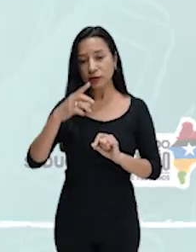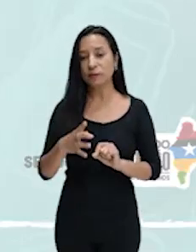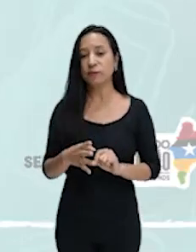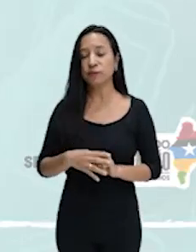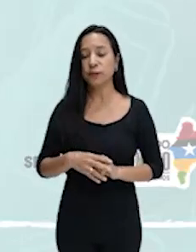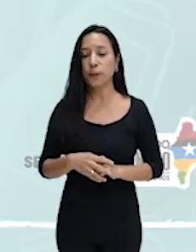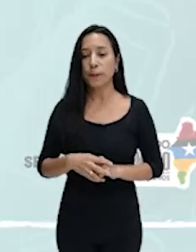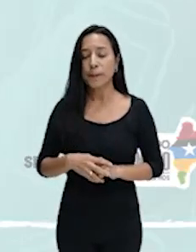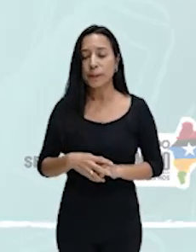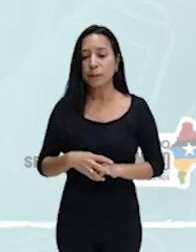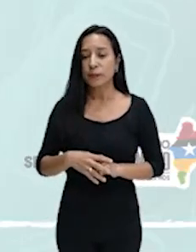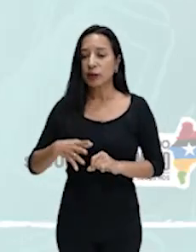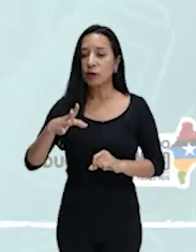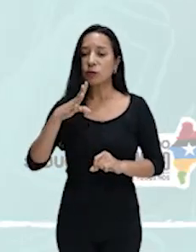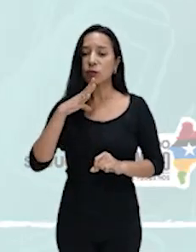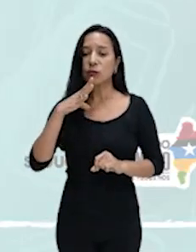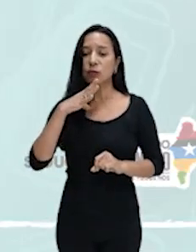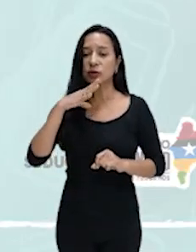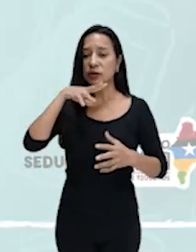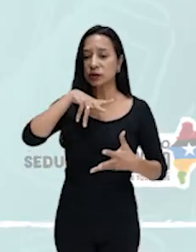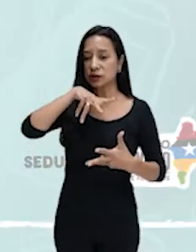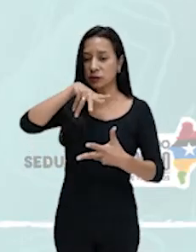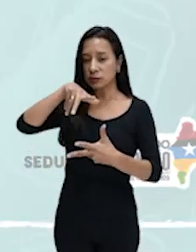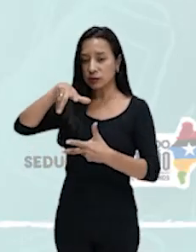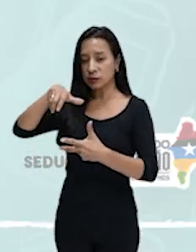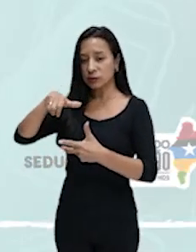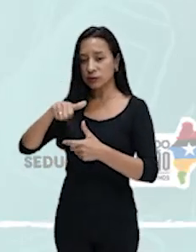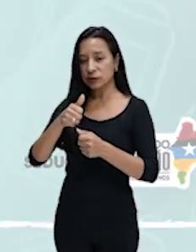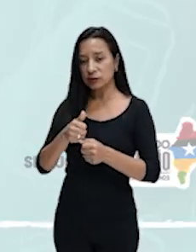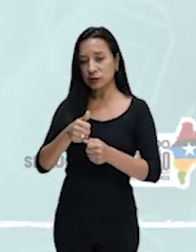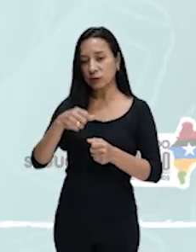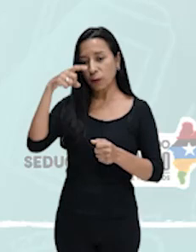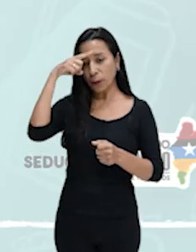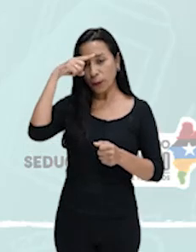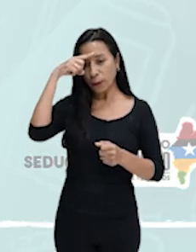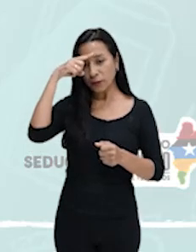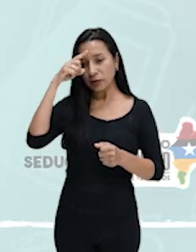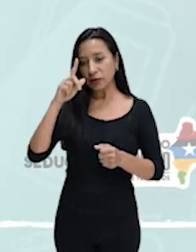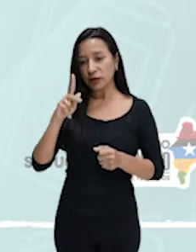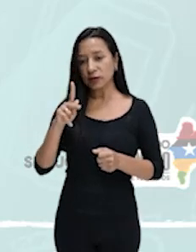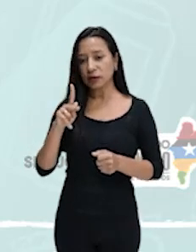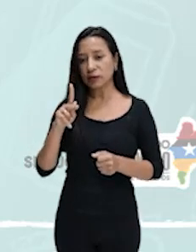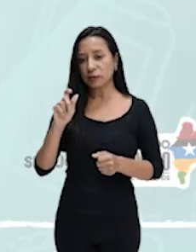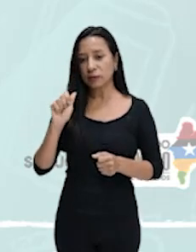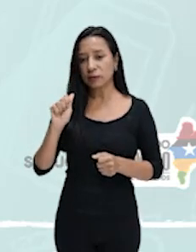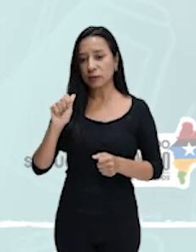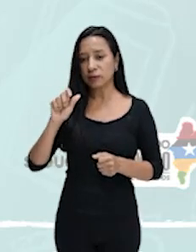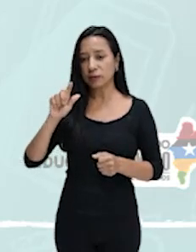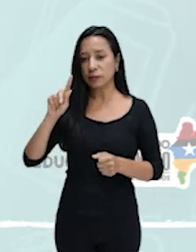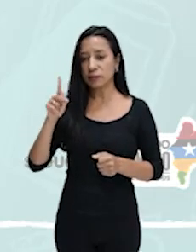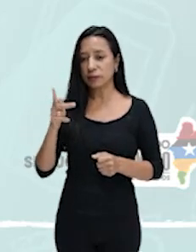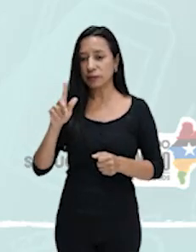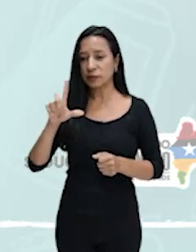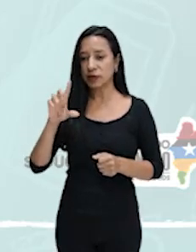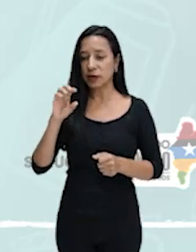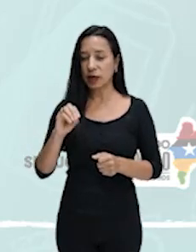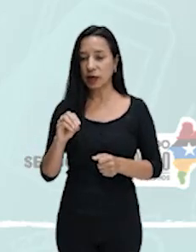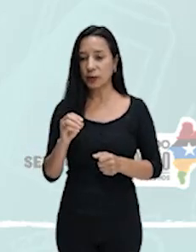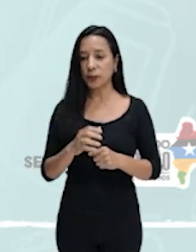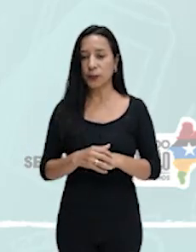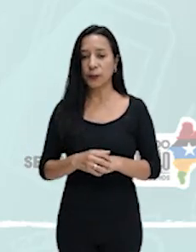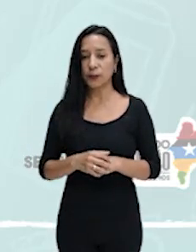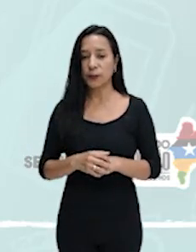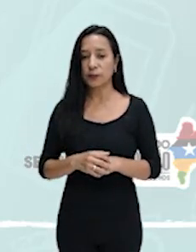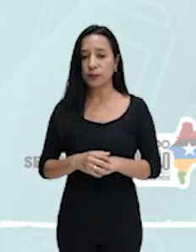conhecida internacionalmente como Frida Kahlo, Magdalena Carmen Frida Kahlo y